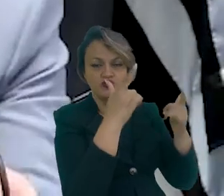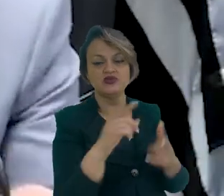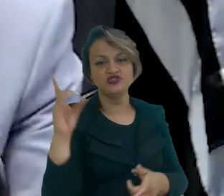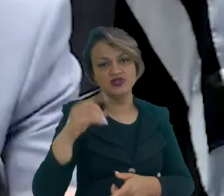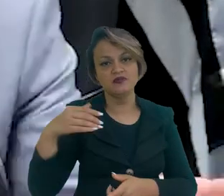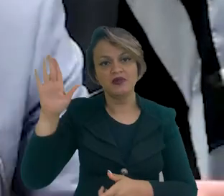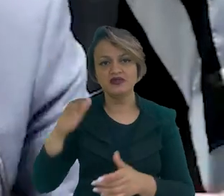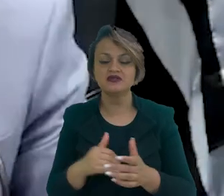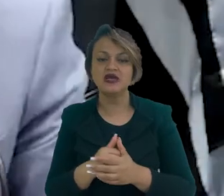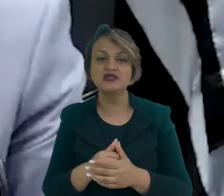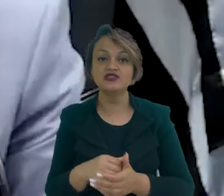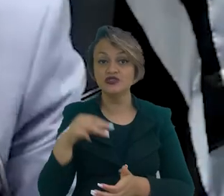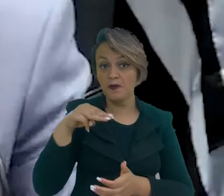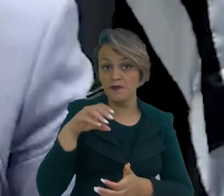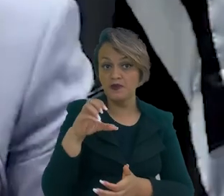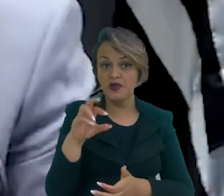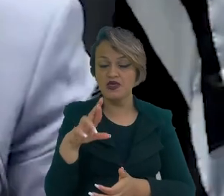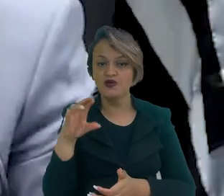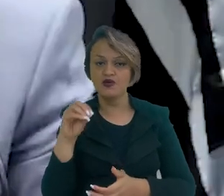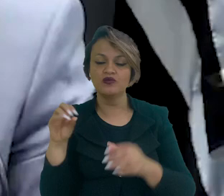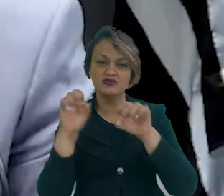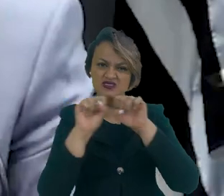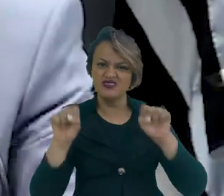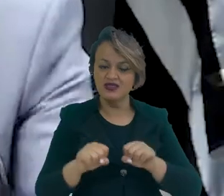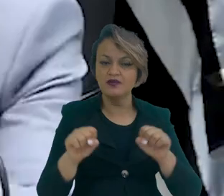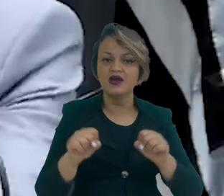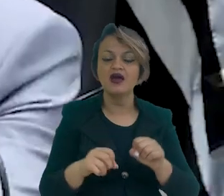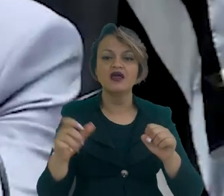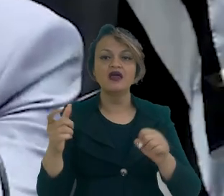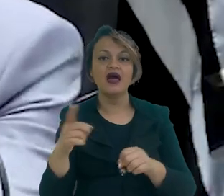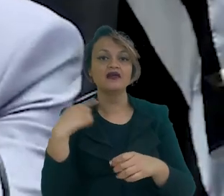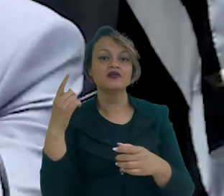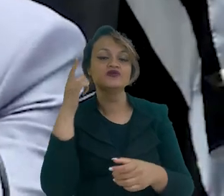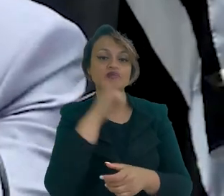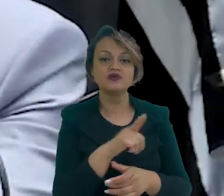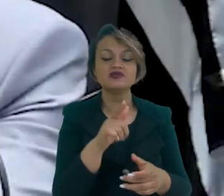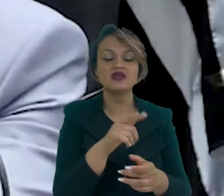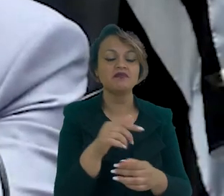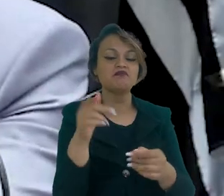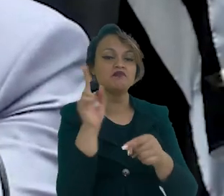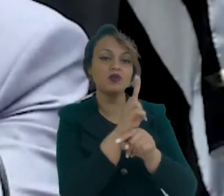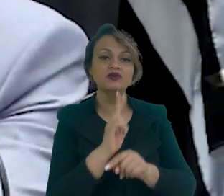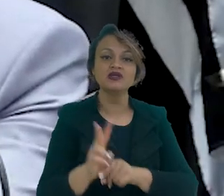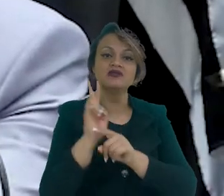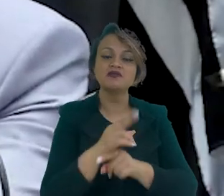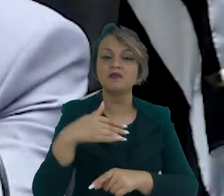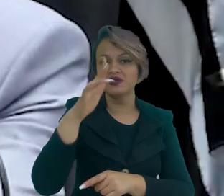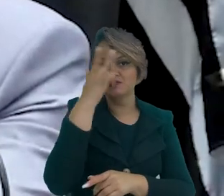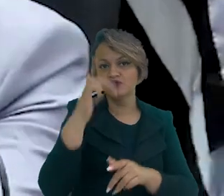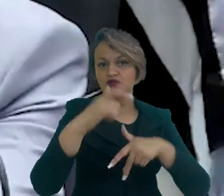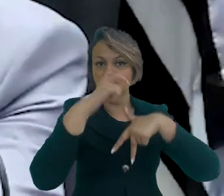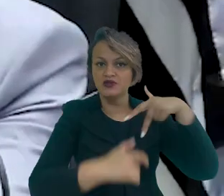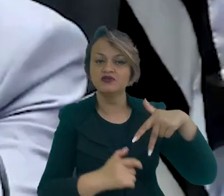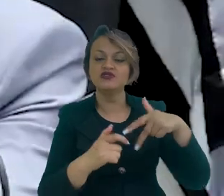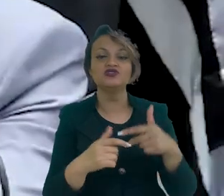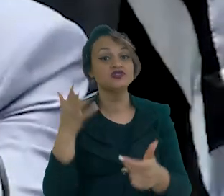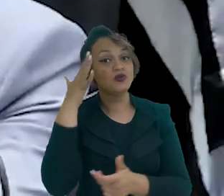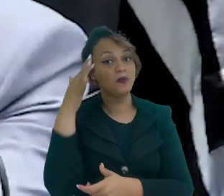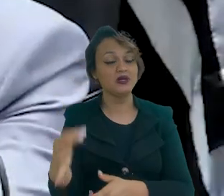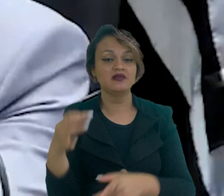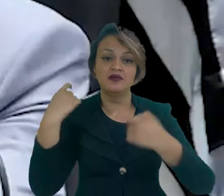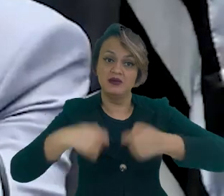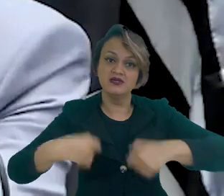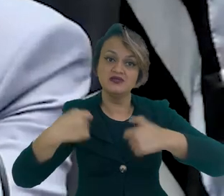direitos de proteção do que um cidadão comum então criamos um microssistema Estamos dando maior